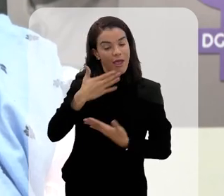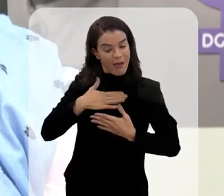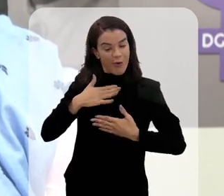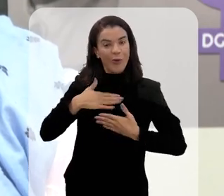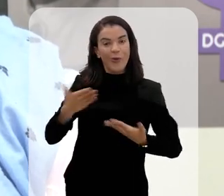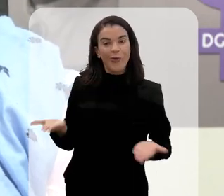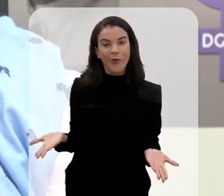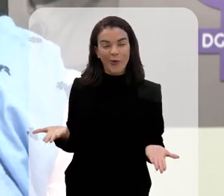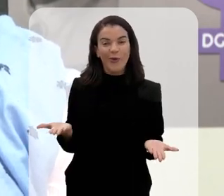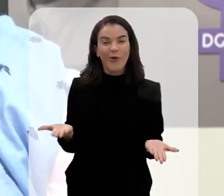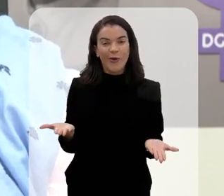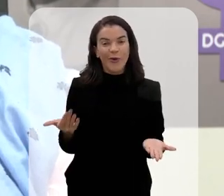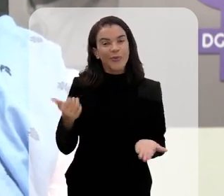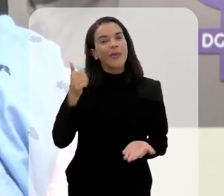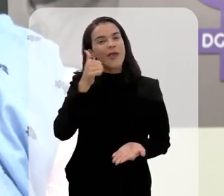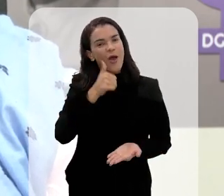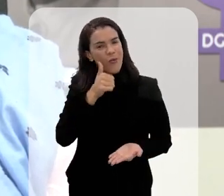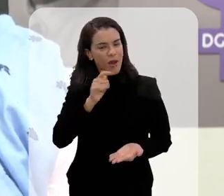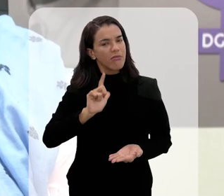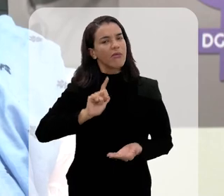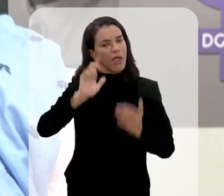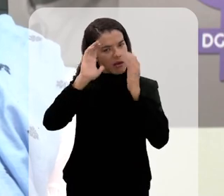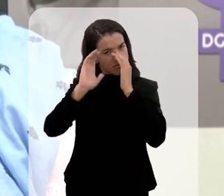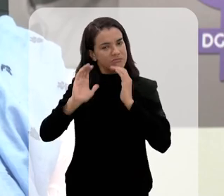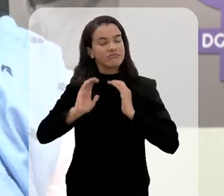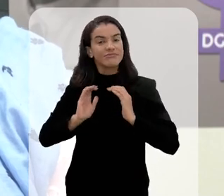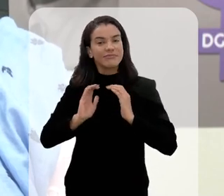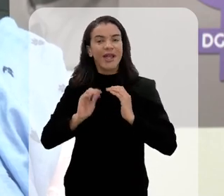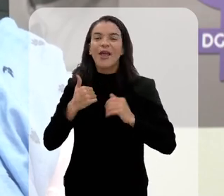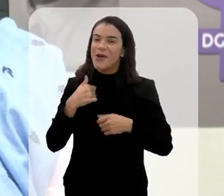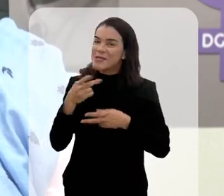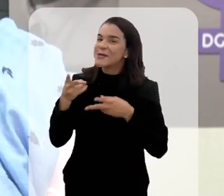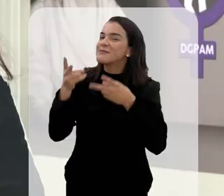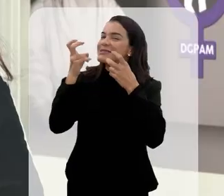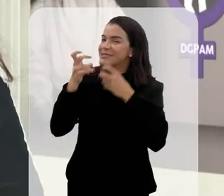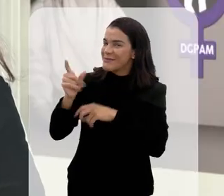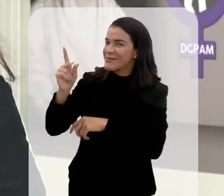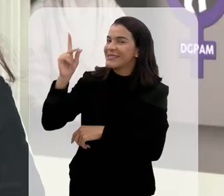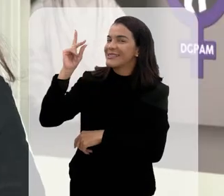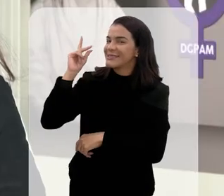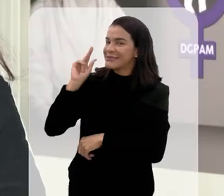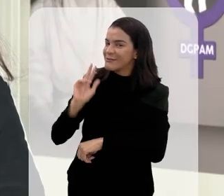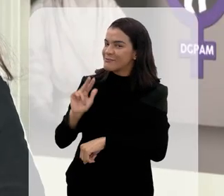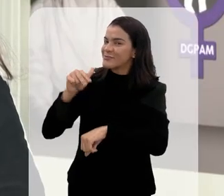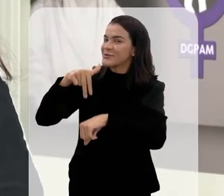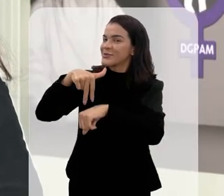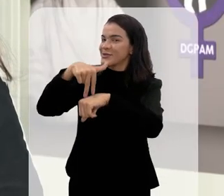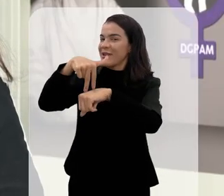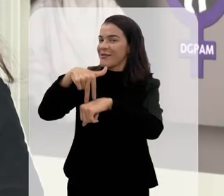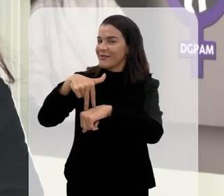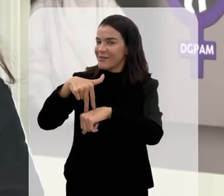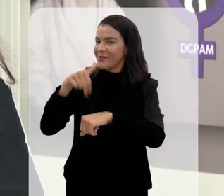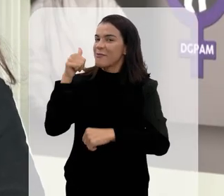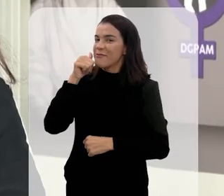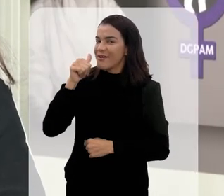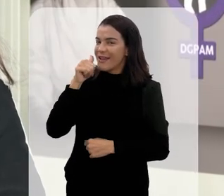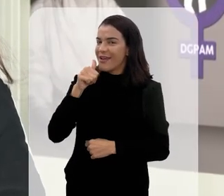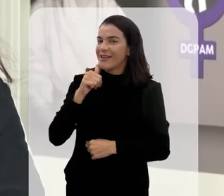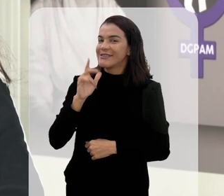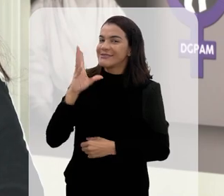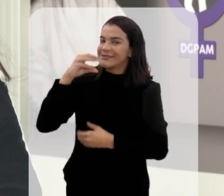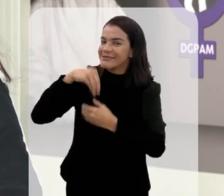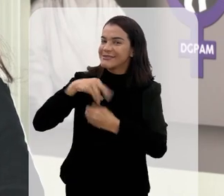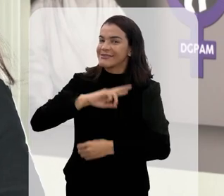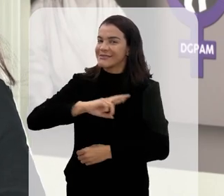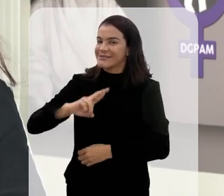dos festivais, Quer da dizer, a coordenação, mulher tem o então seu tem respeito. seu respeito. Eu já tinha observado isso, esse protagonismo da mulher dentro